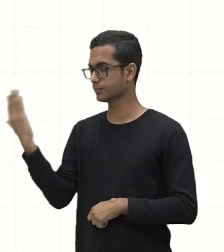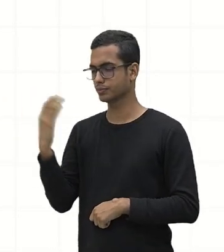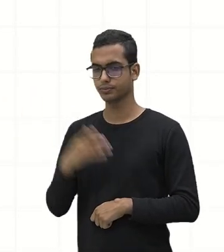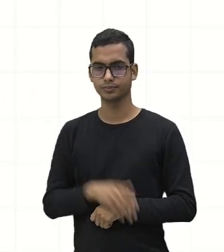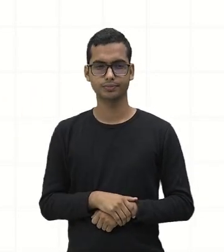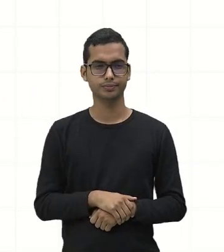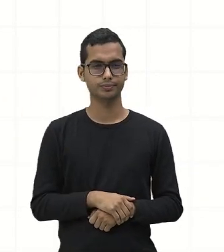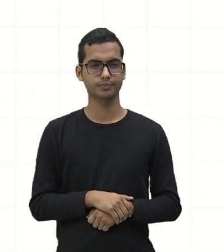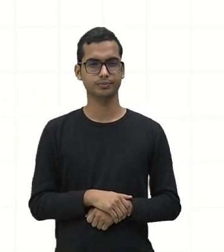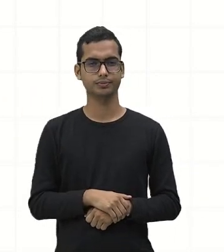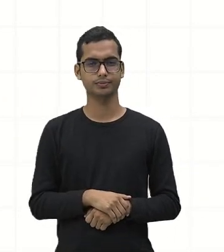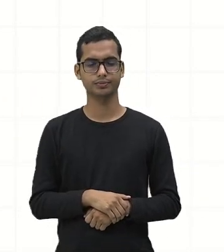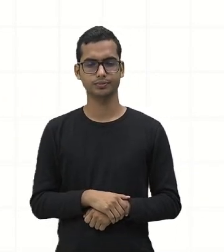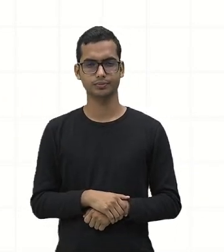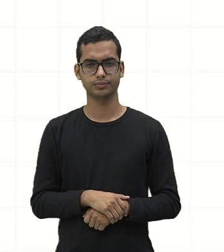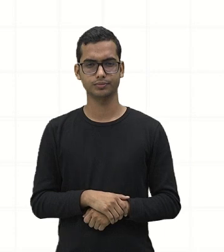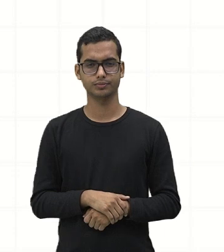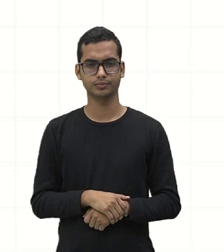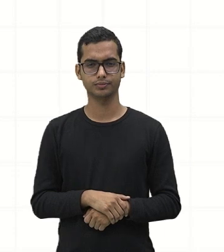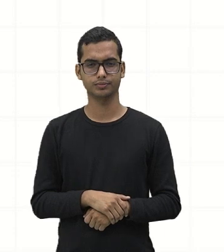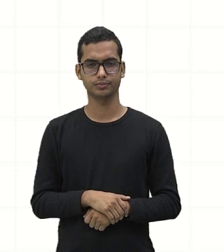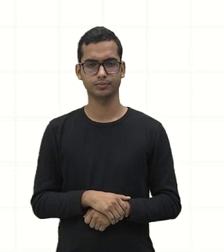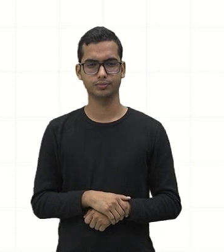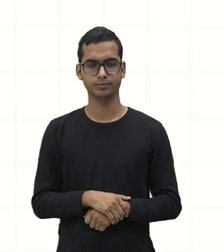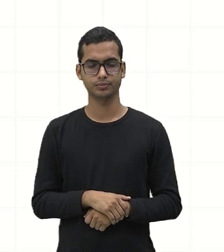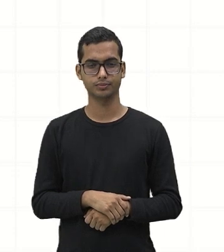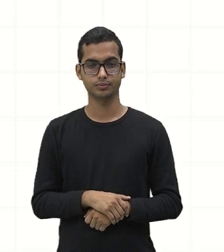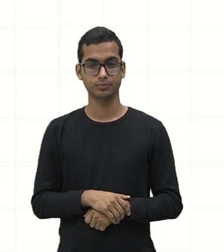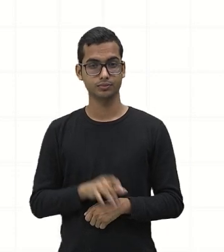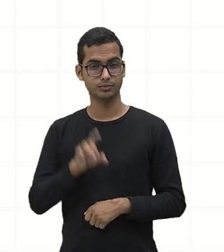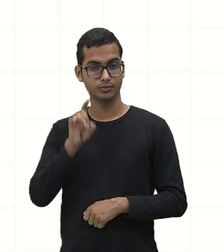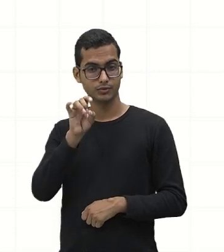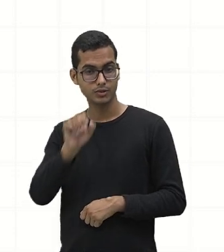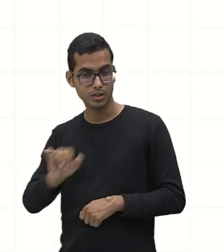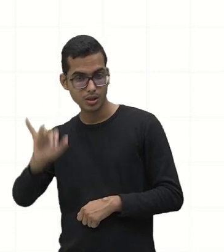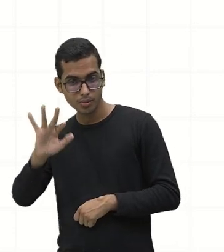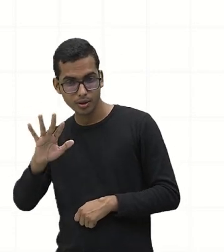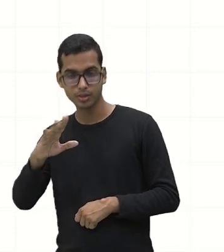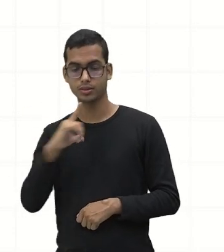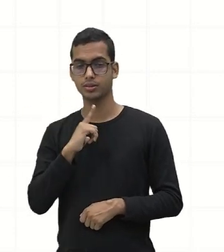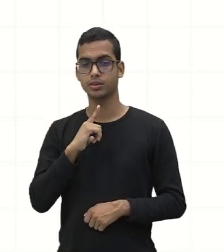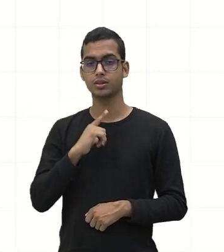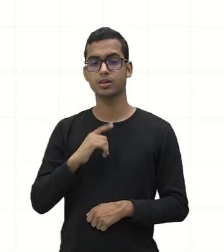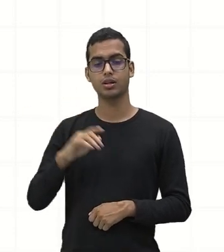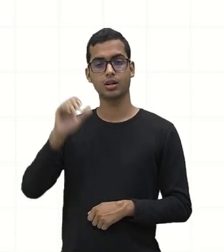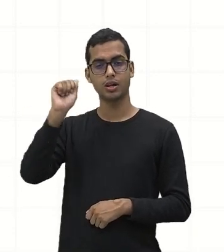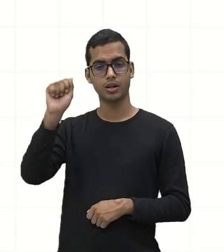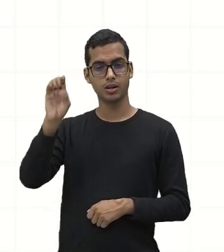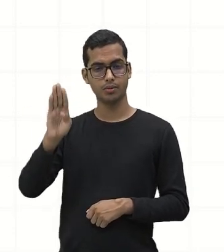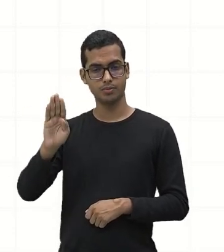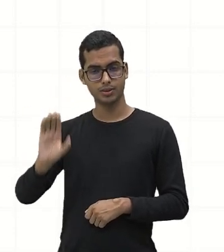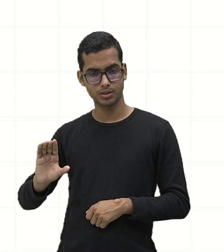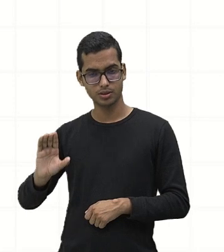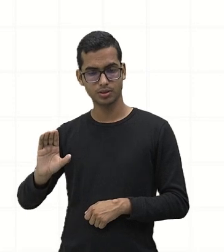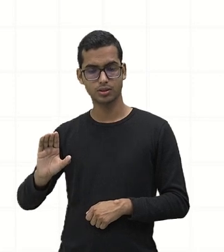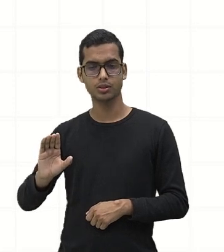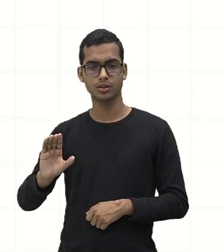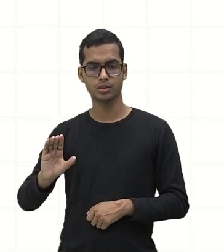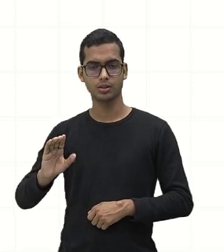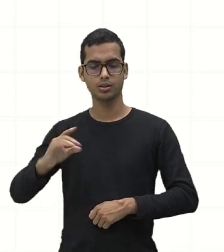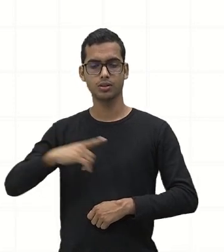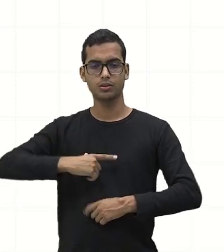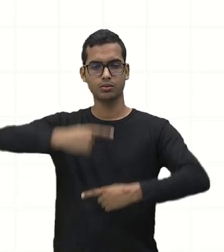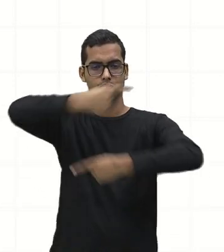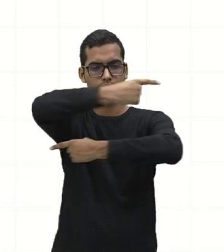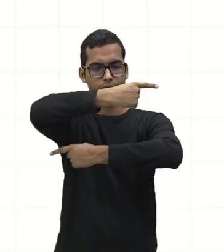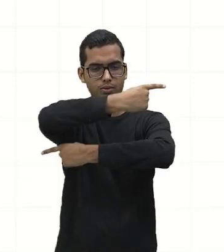Exemplo. Em cada uma das figuras, temos A, B, C, que são retas paralelas. Ó. Esse símbolo aqui